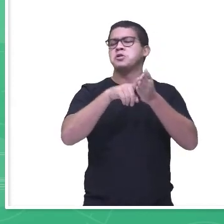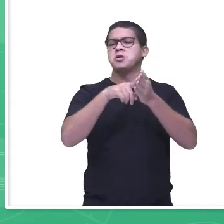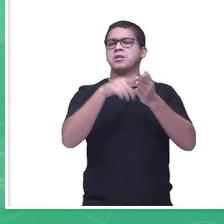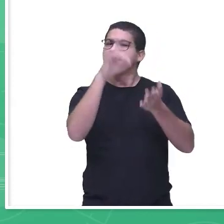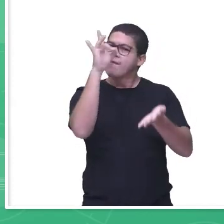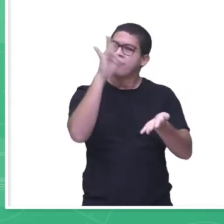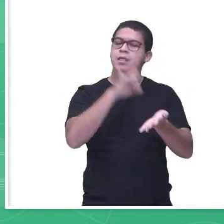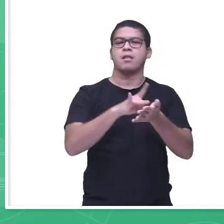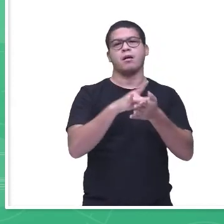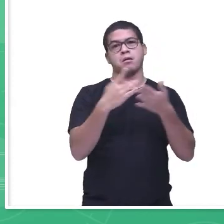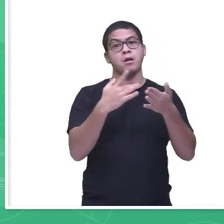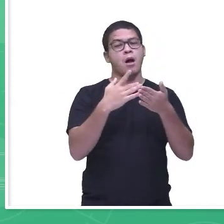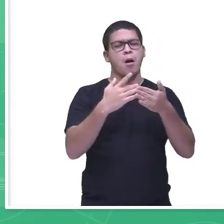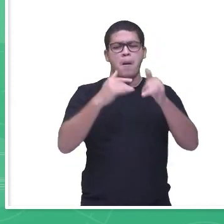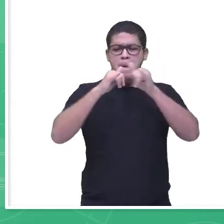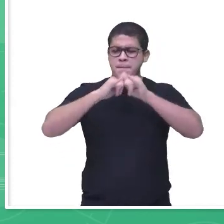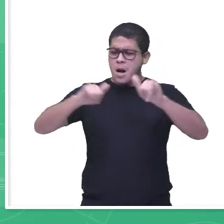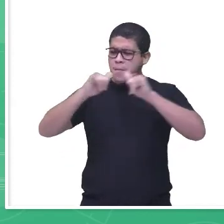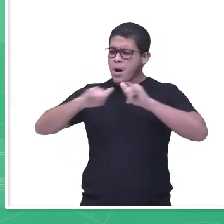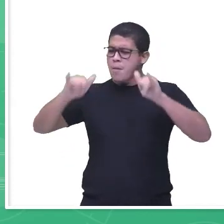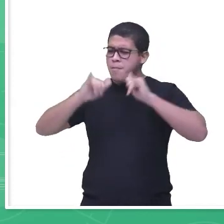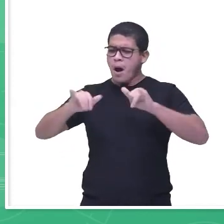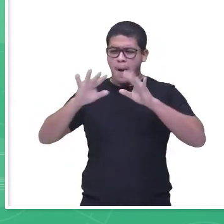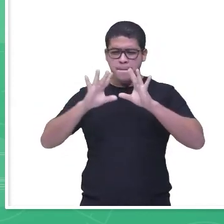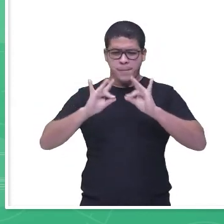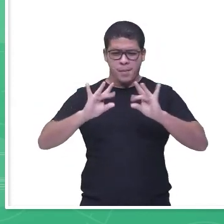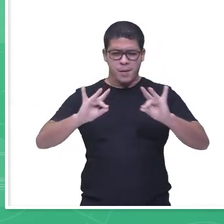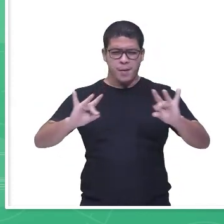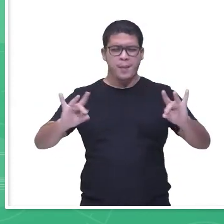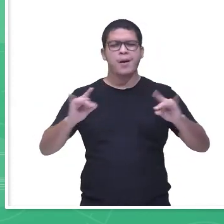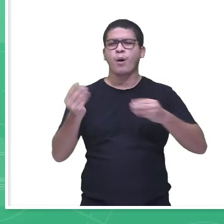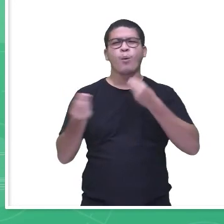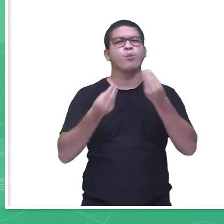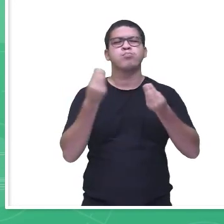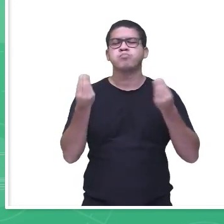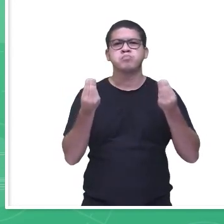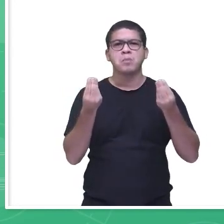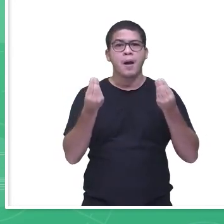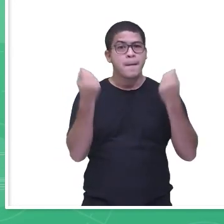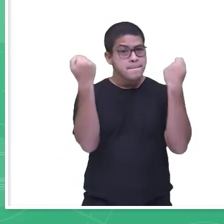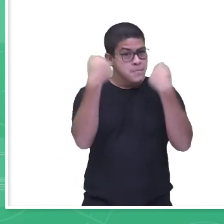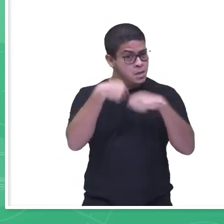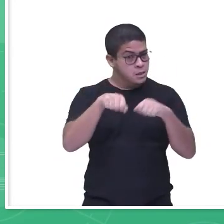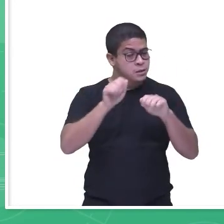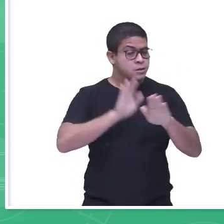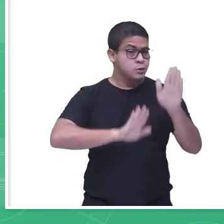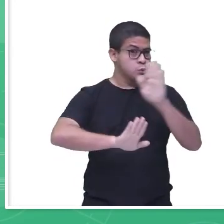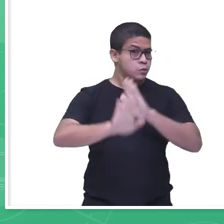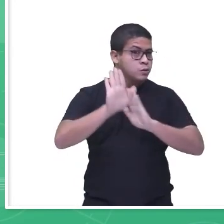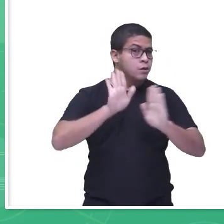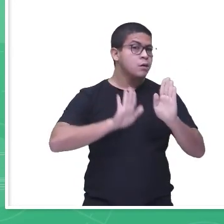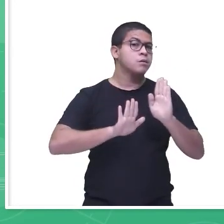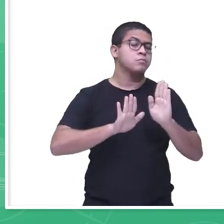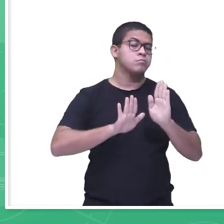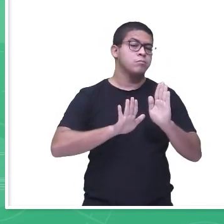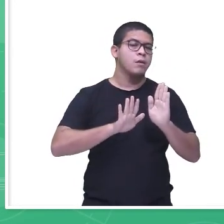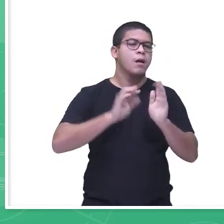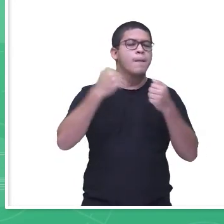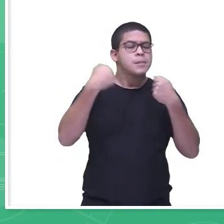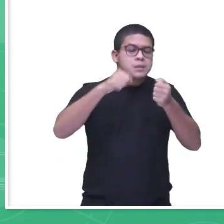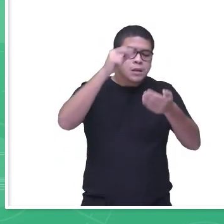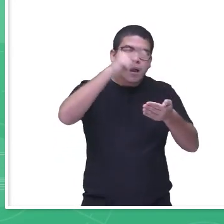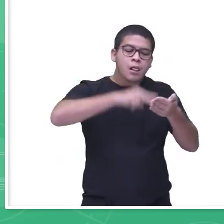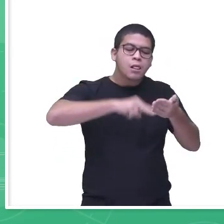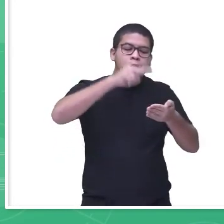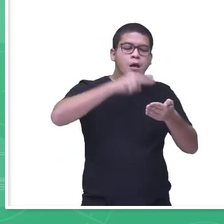se espalha rapidamente. Criado falsas notícias para que nós tomemos como verdadeiras e influencia um